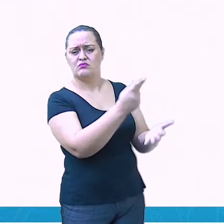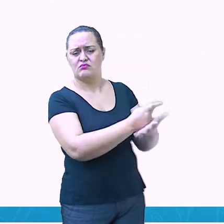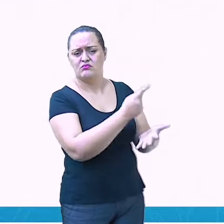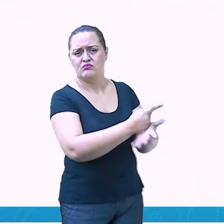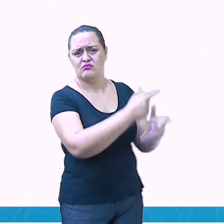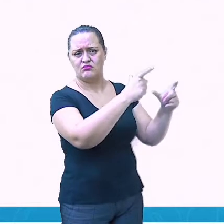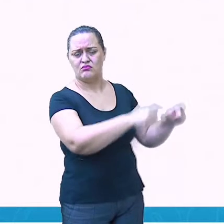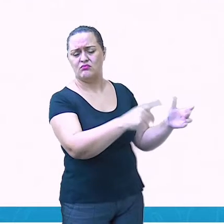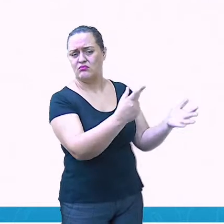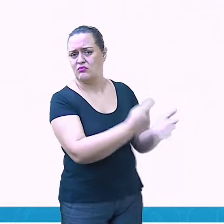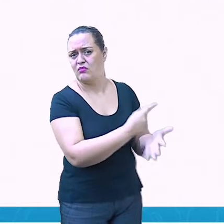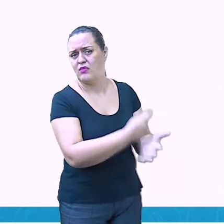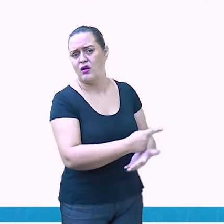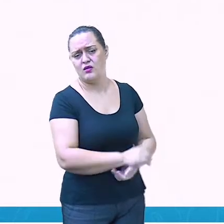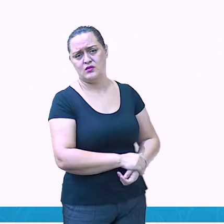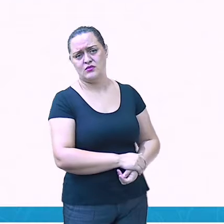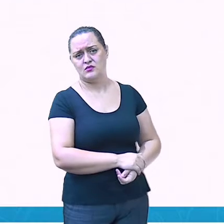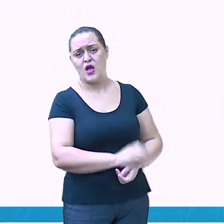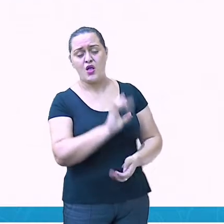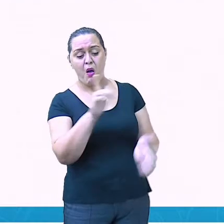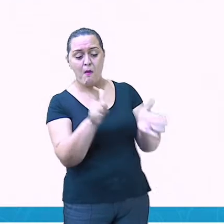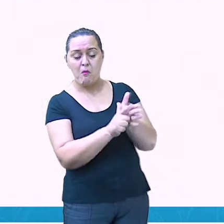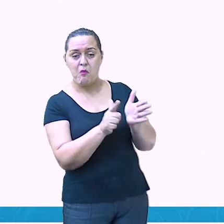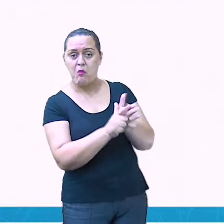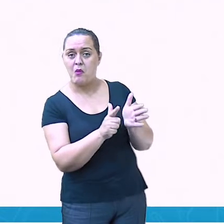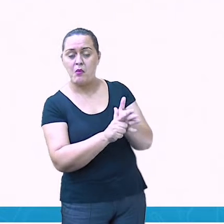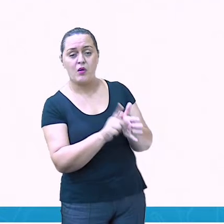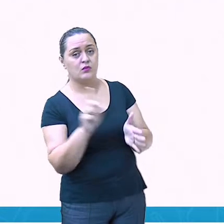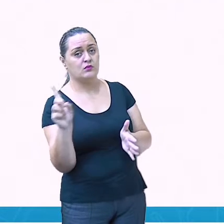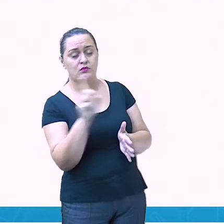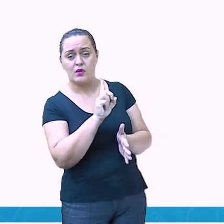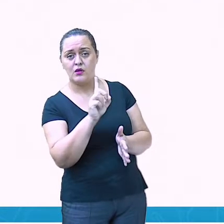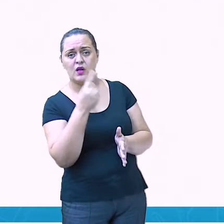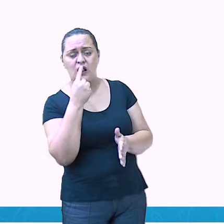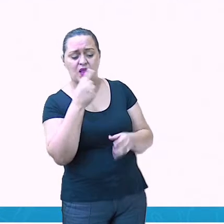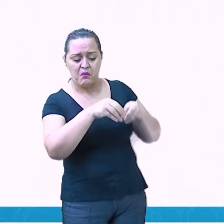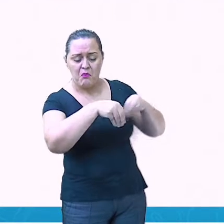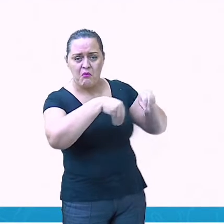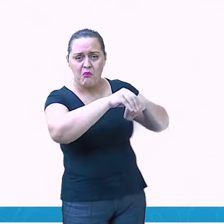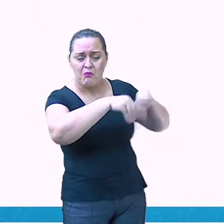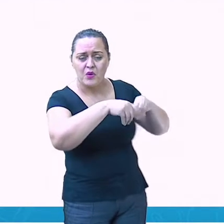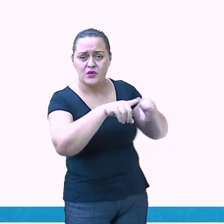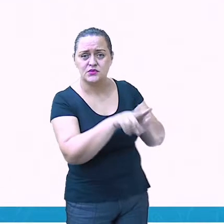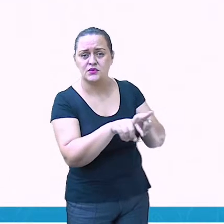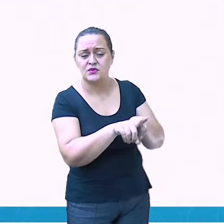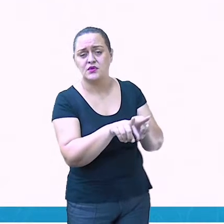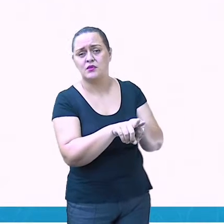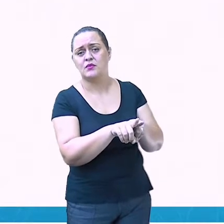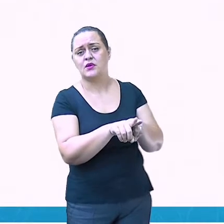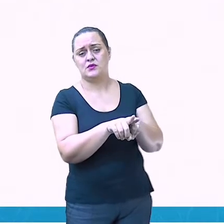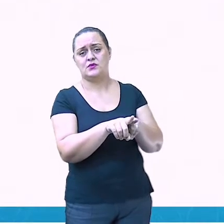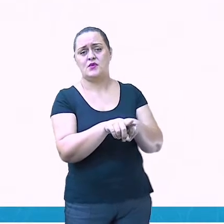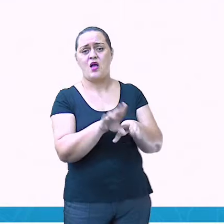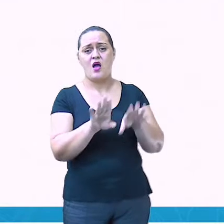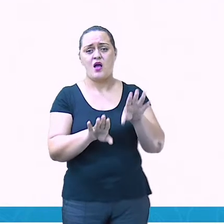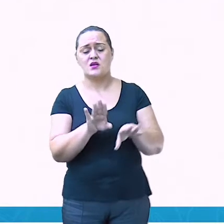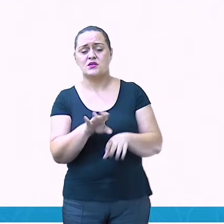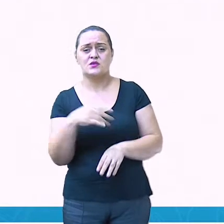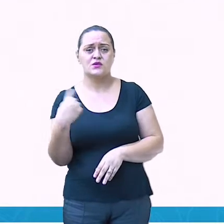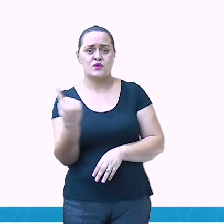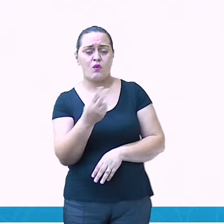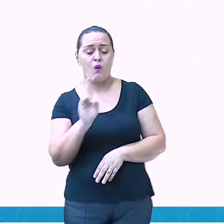do papel, mas do plástico. Às vezes o uso também de materiais não tão